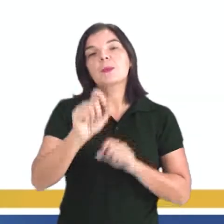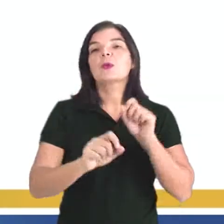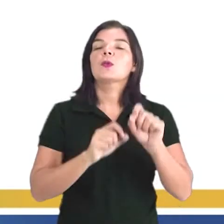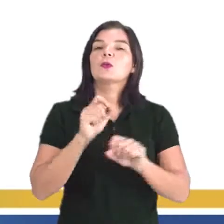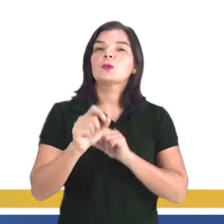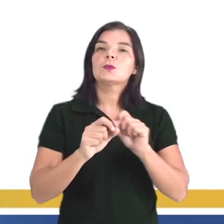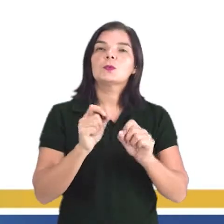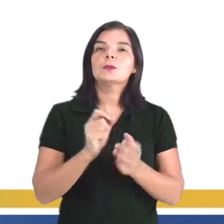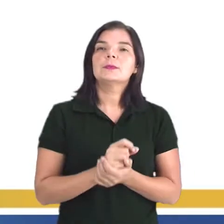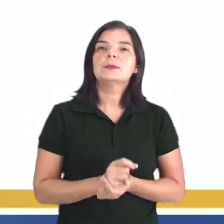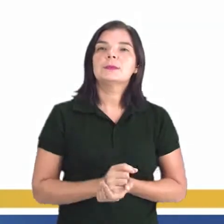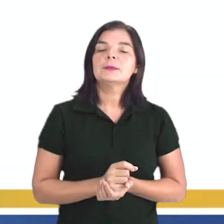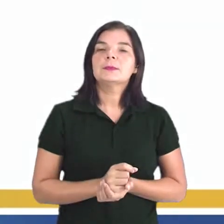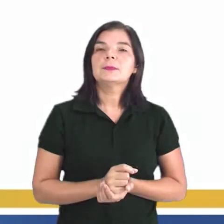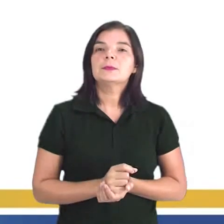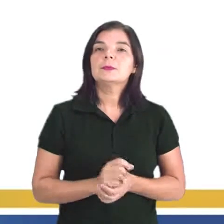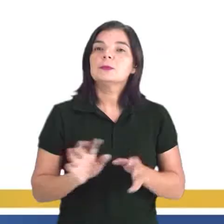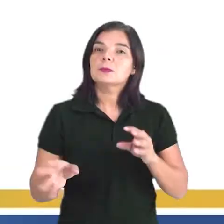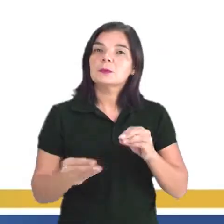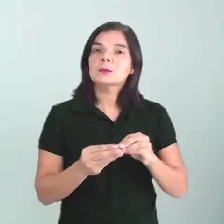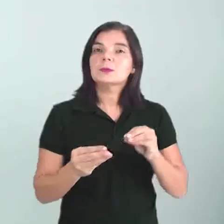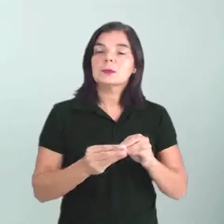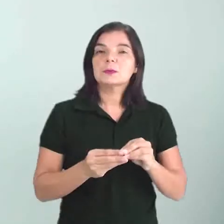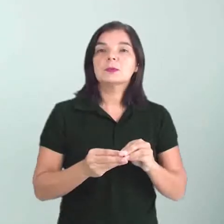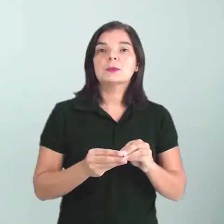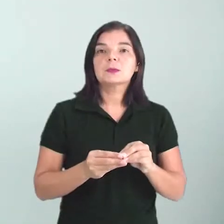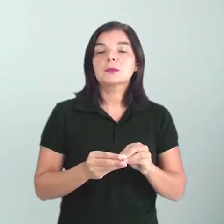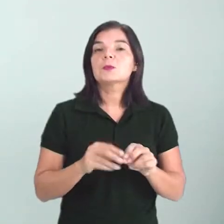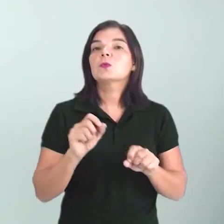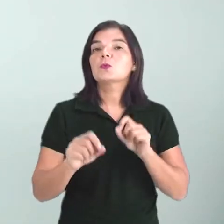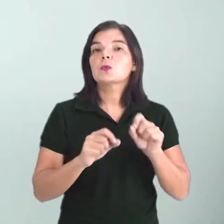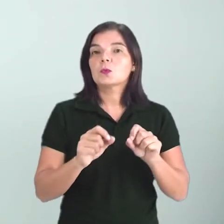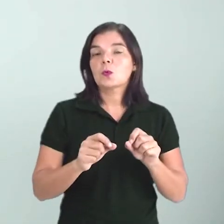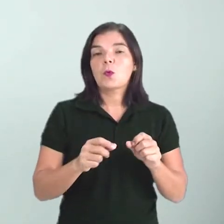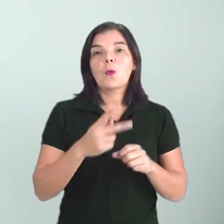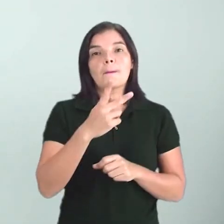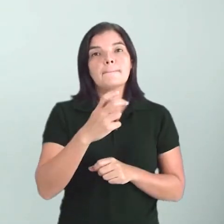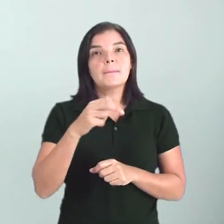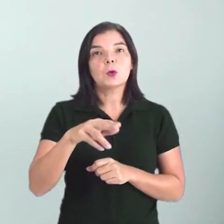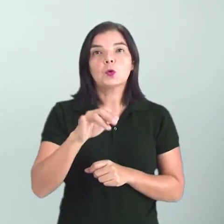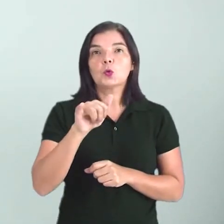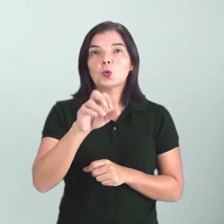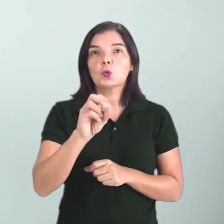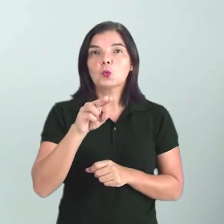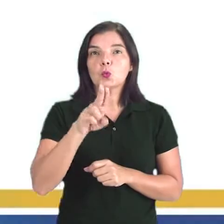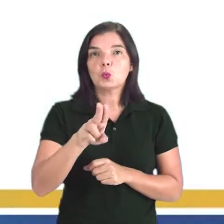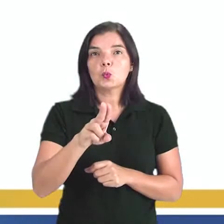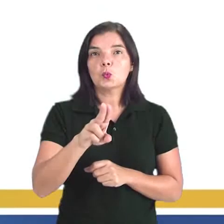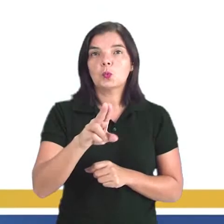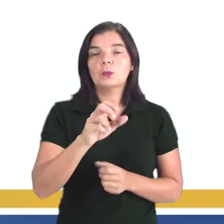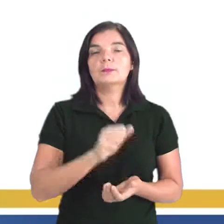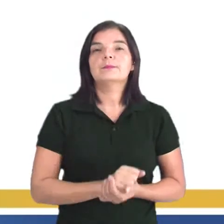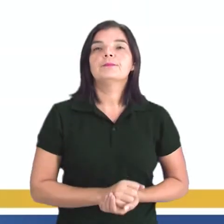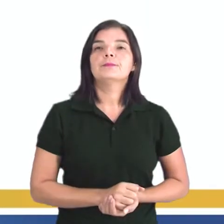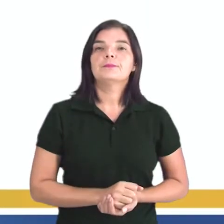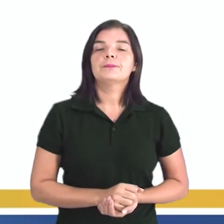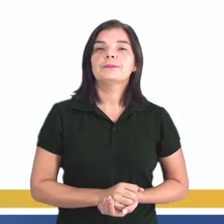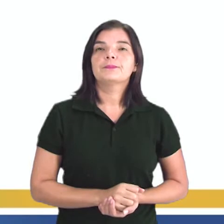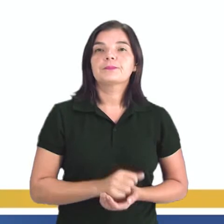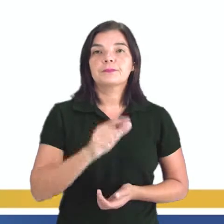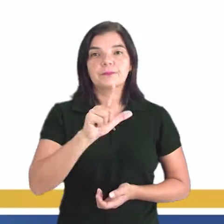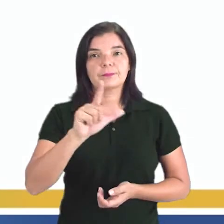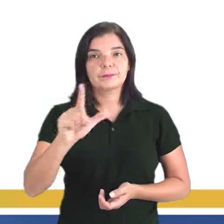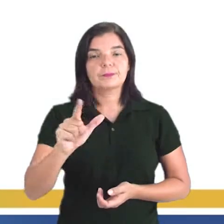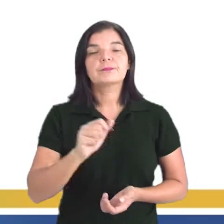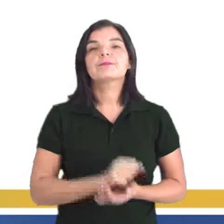aí, esse verbo auxiliar do futuro, ele está contraído com o nosso pronome you. Então, you will never know. Esse LL